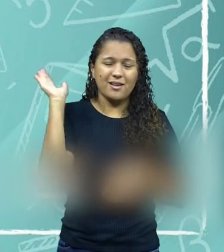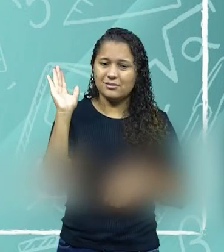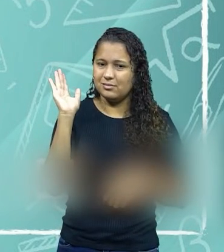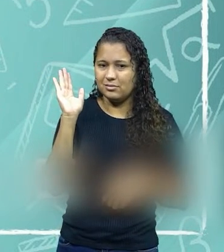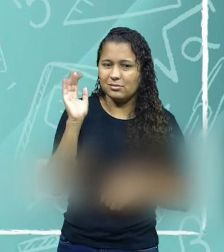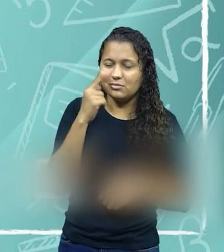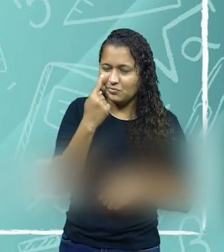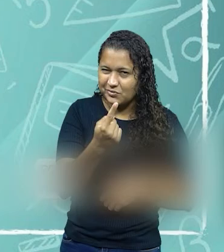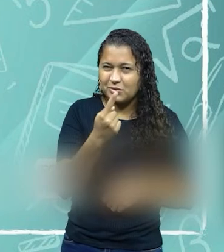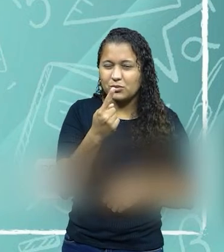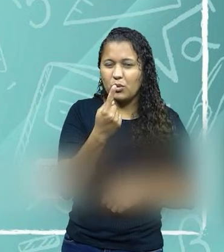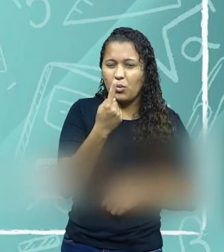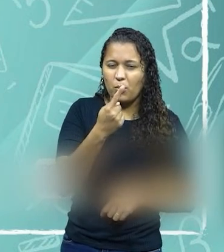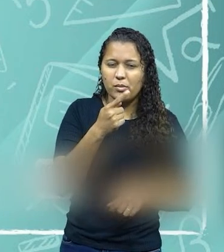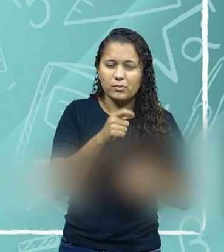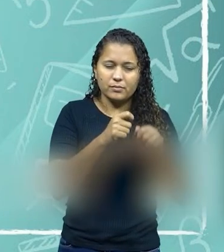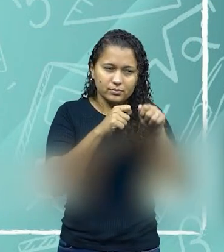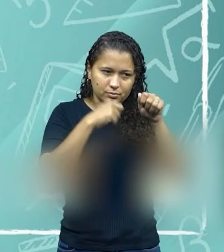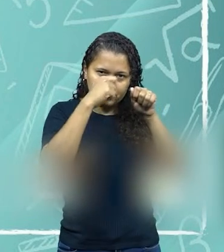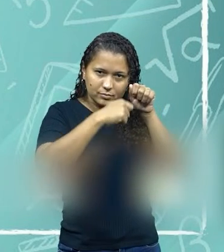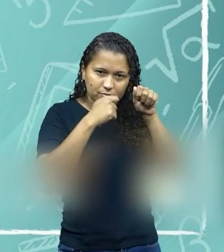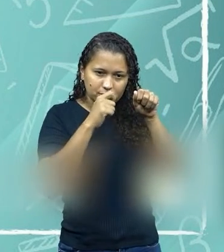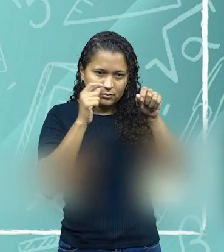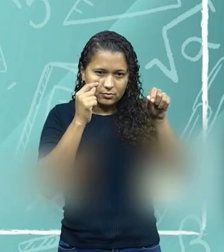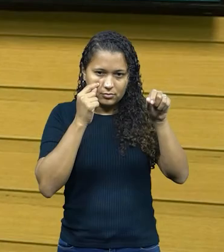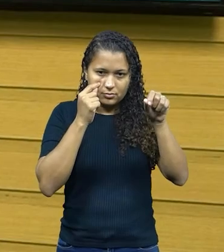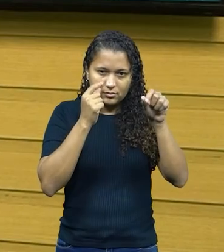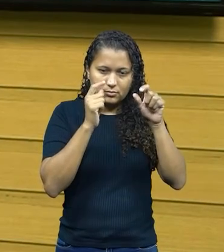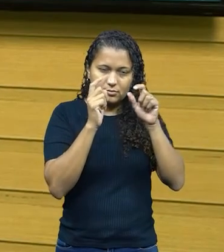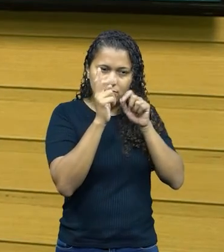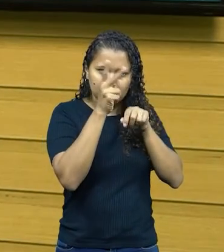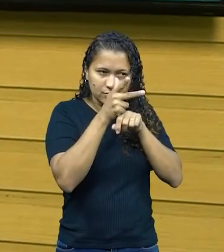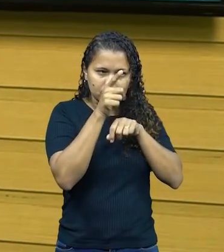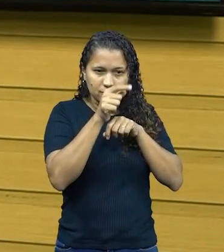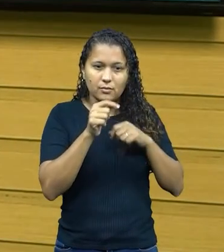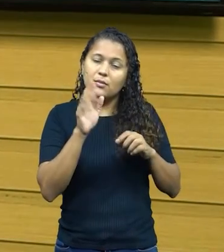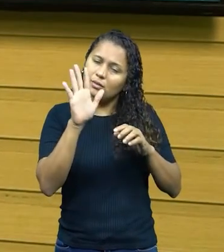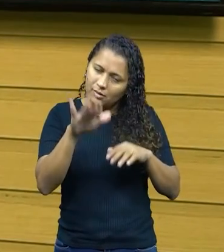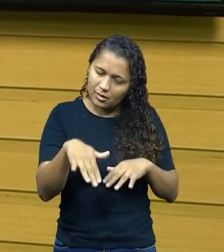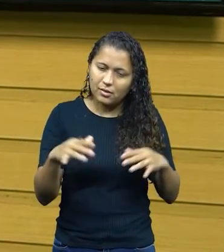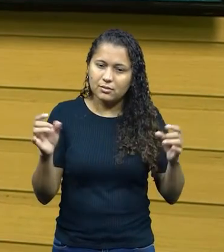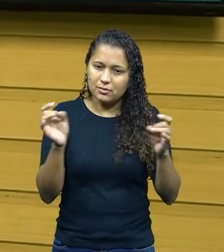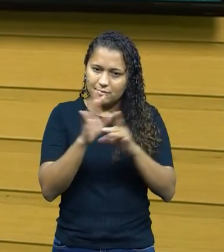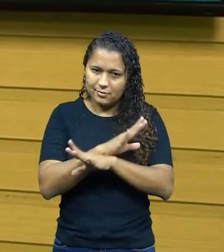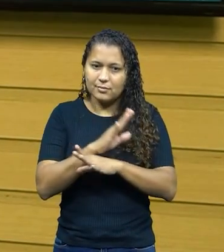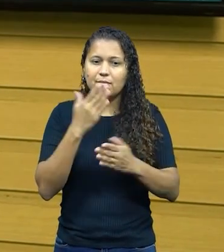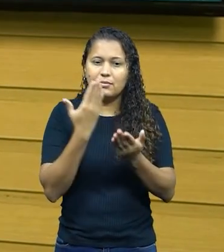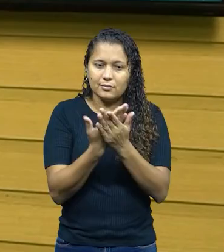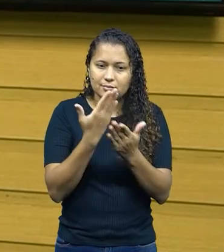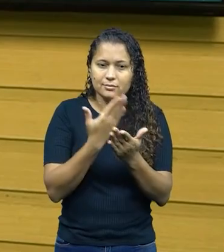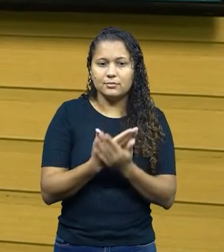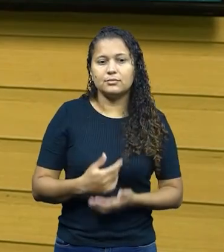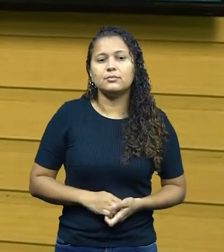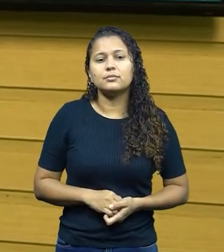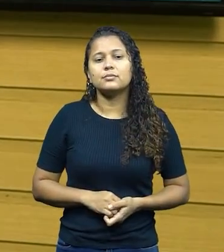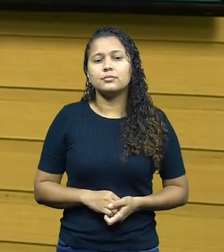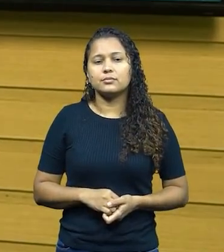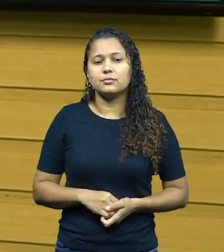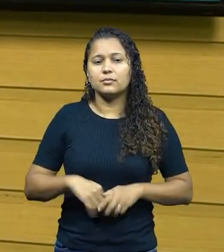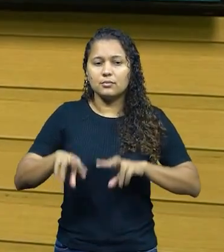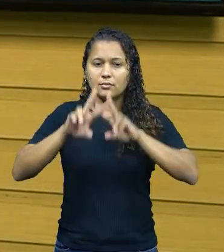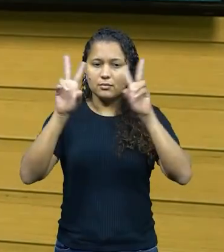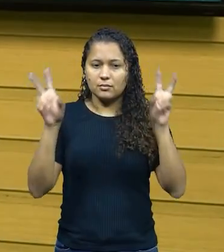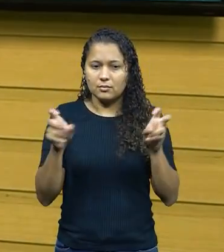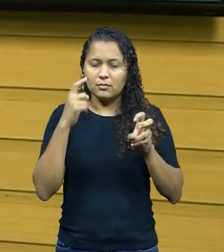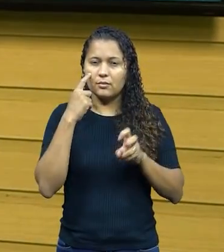vocês podem ver aqui, uma pessoa observando um navio. E é isso, gente. Nós chegamos ao final da nossa aula.